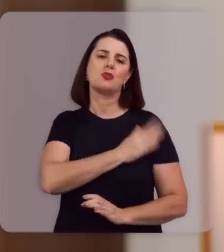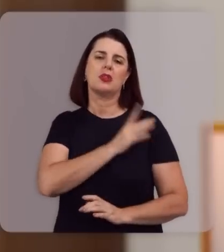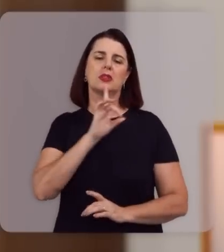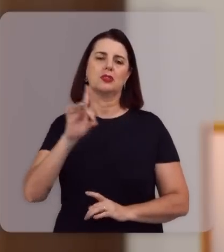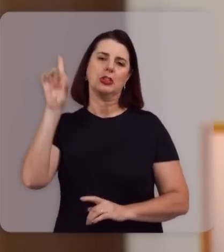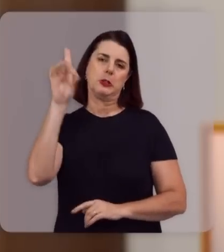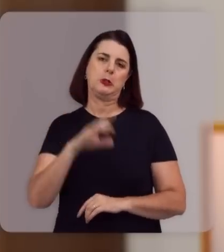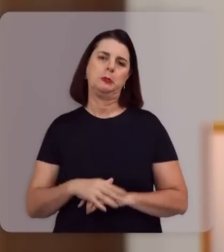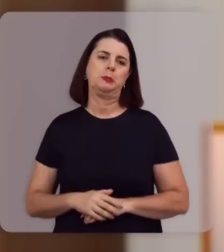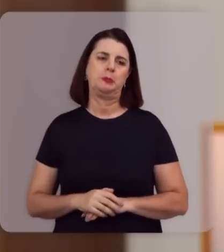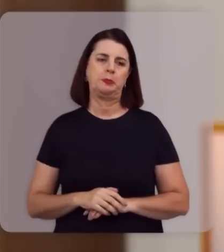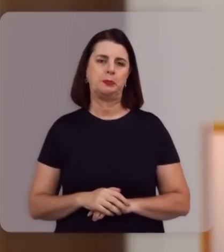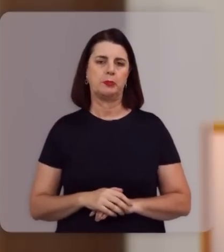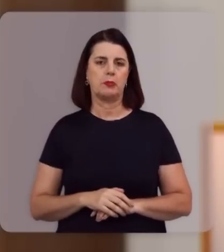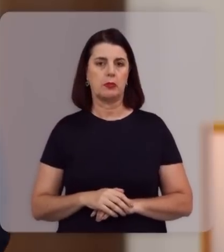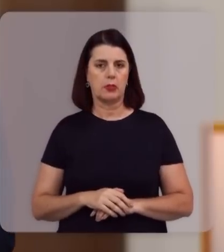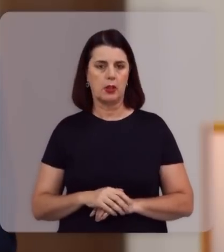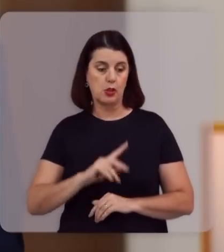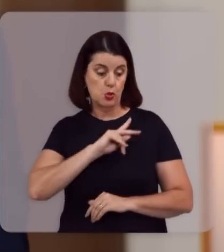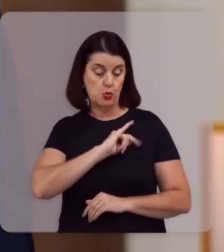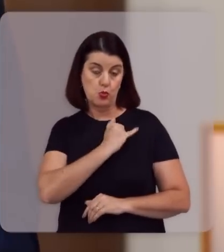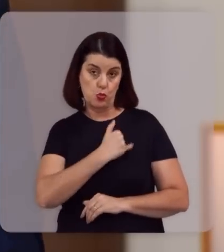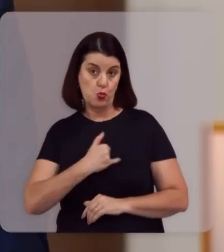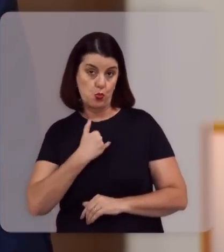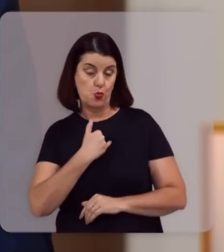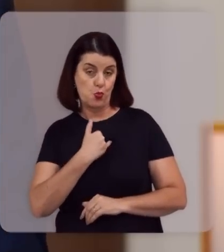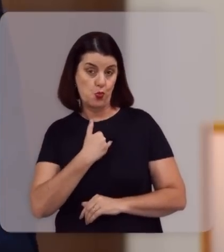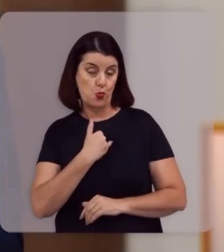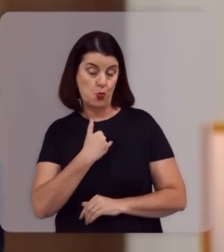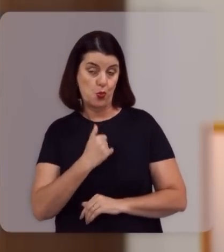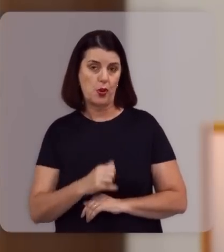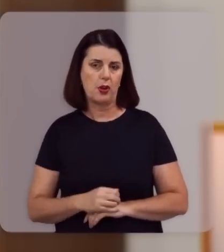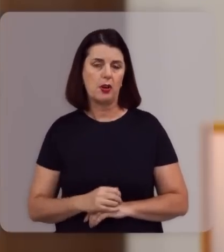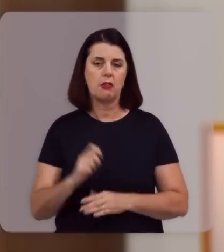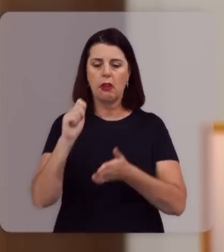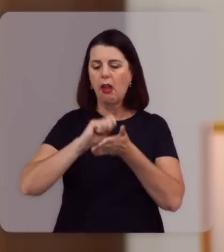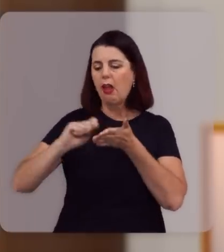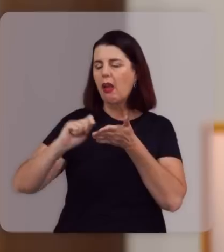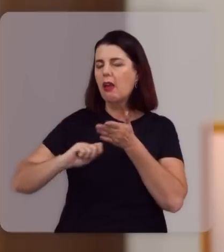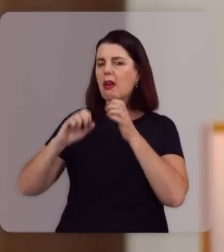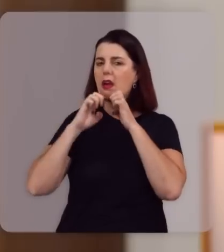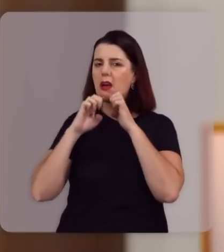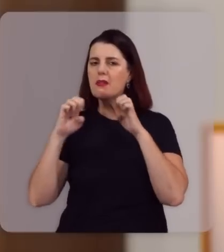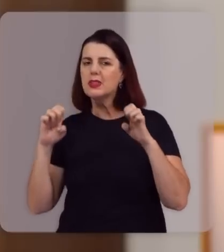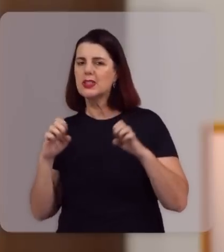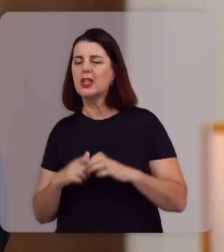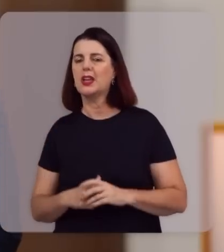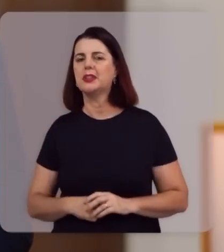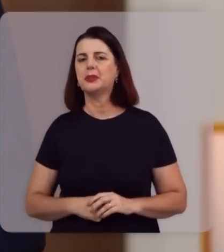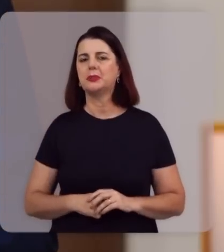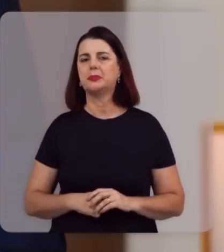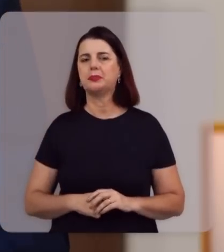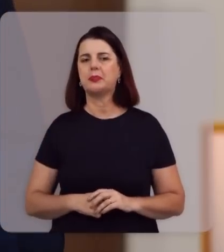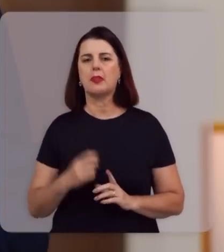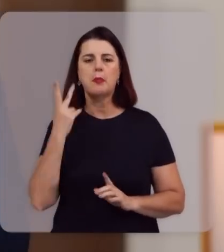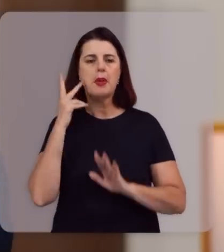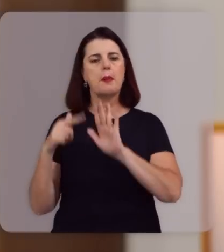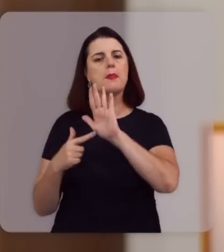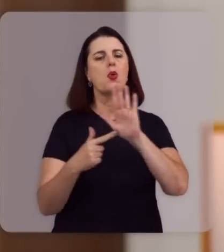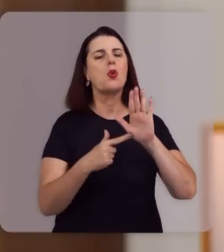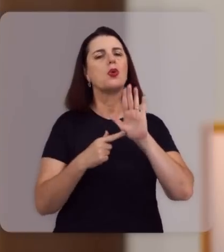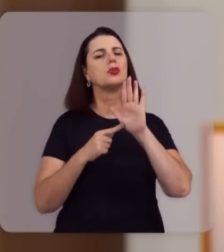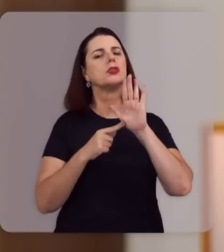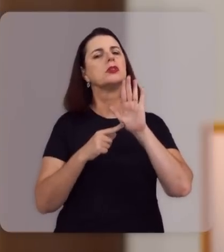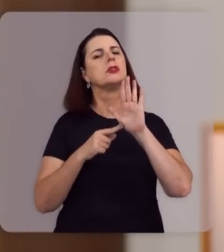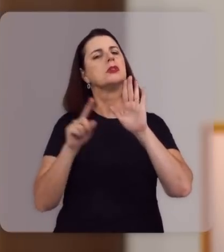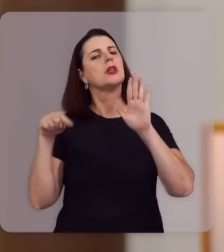Deus. E o apóstolo João, que escreveu este evangelho para